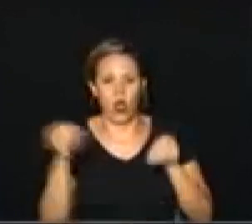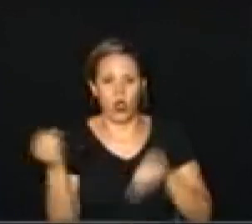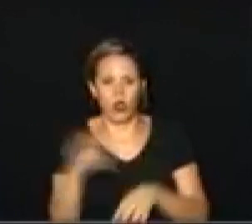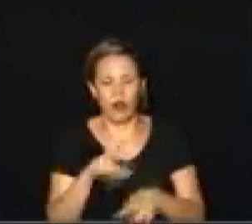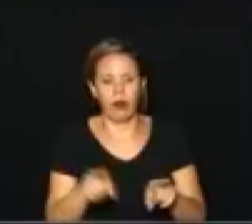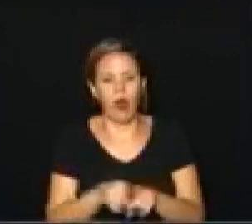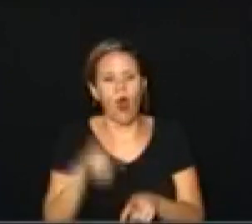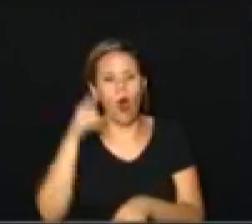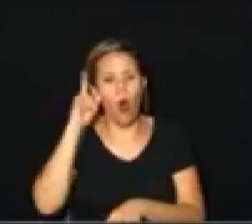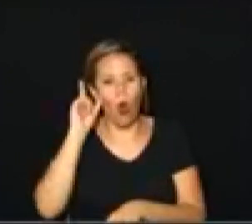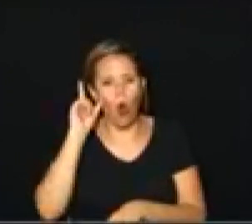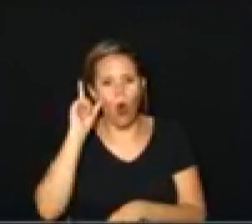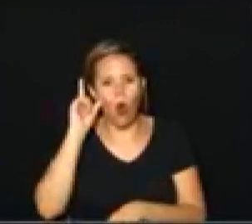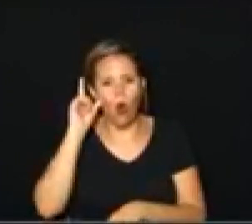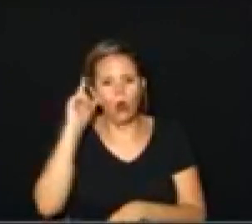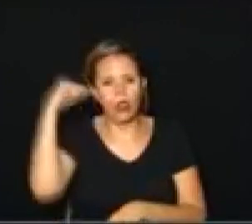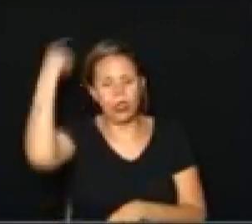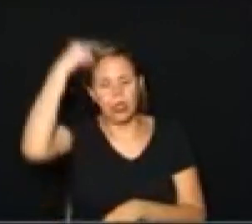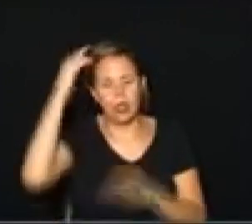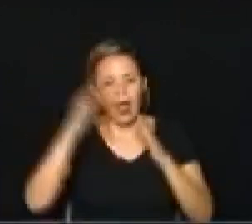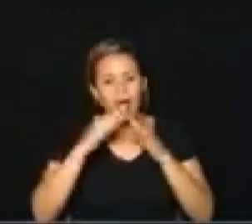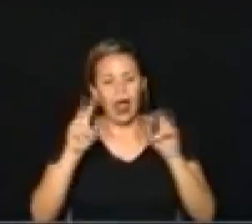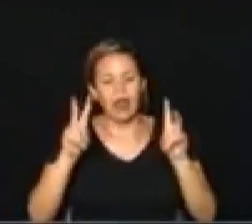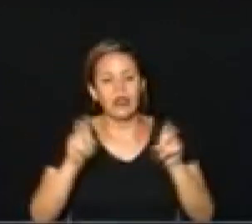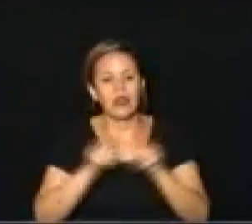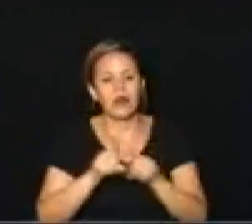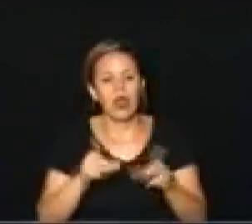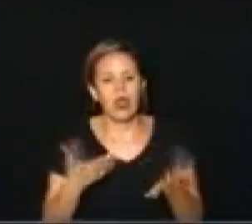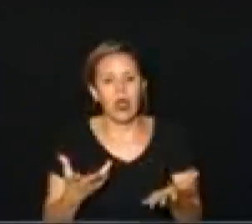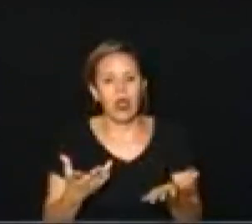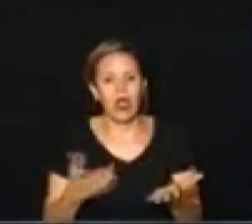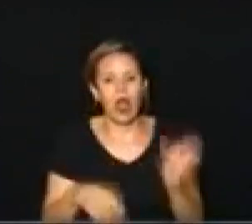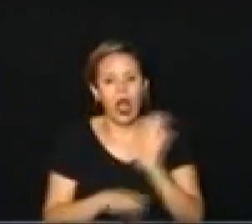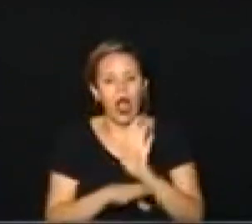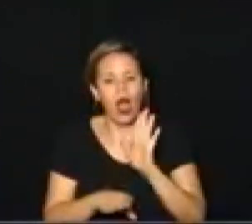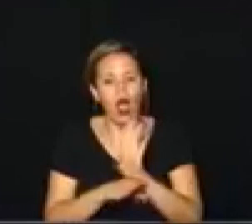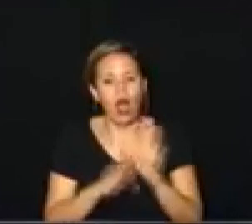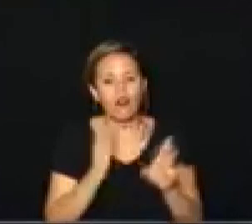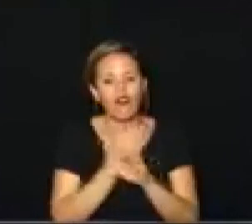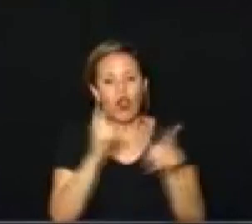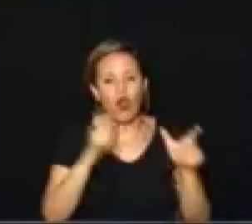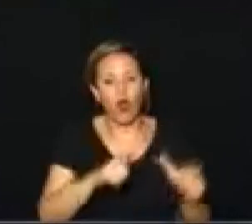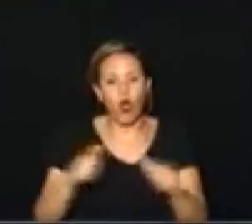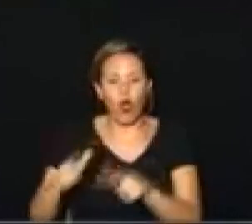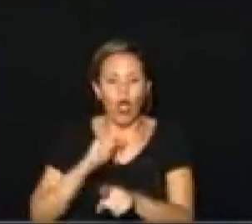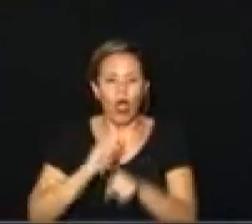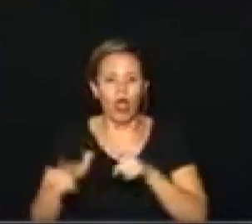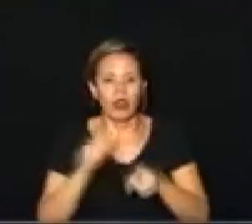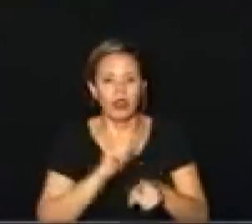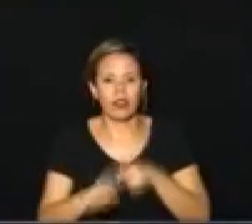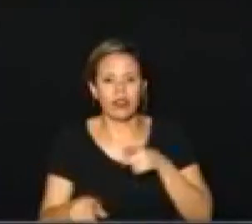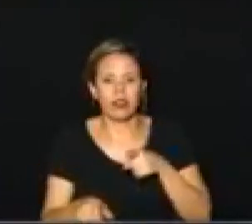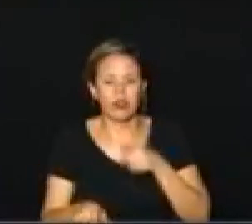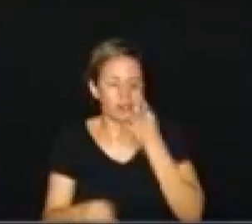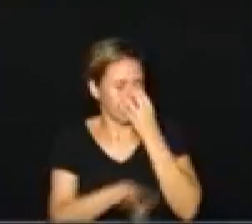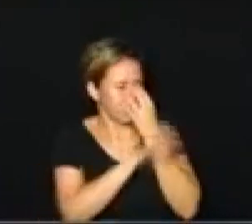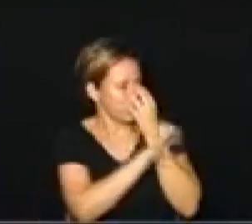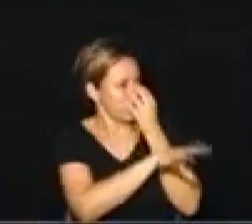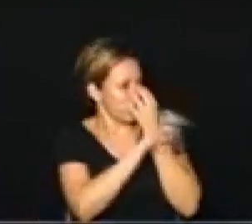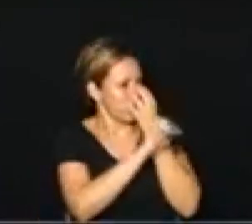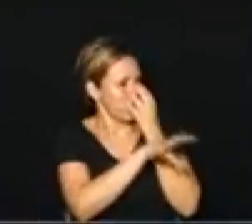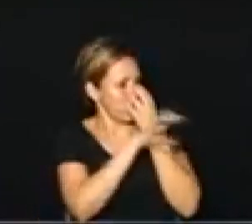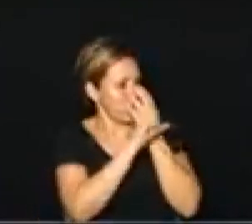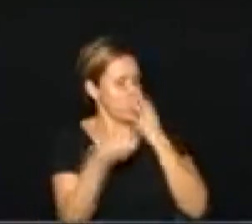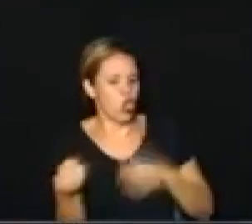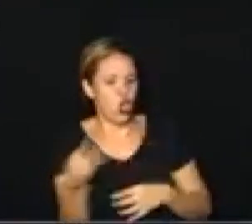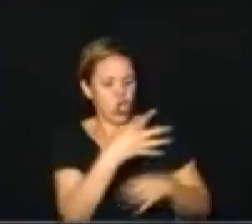da Santa Casa estava me dizendo que eles ajudaram, por exemplo, na localização e no, na locação de respiradores para os